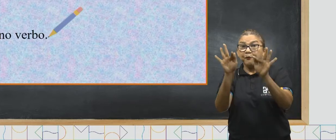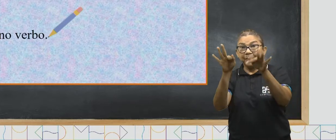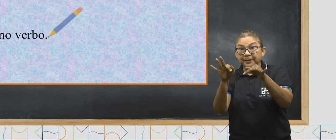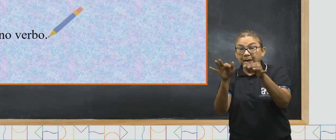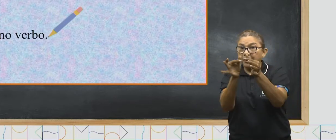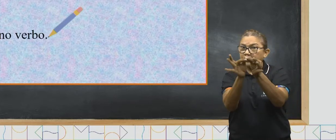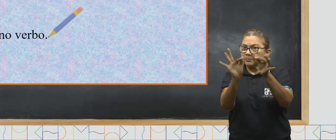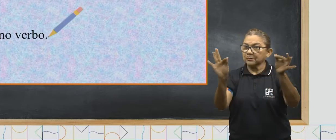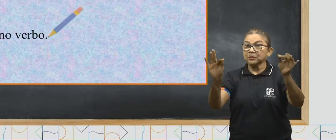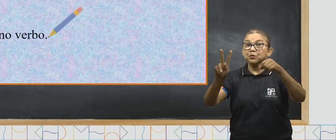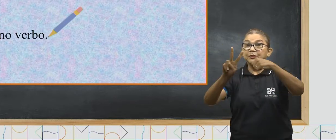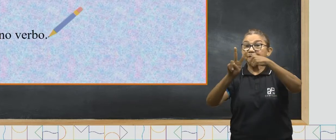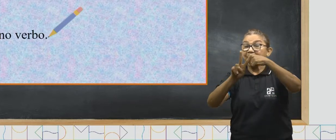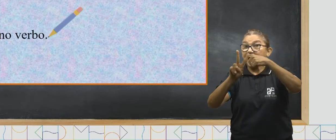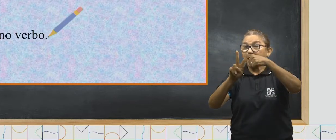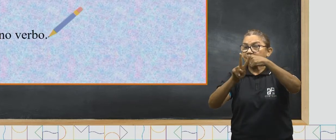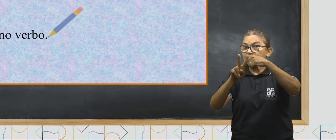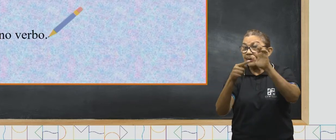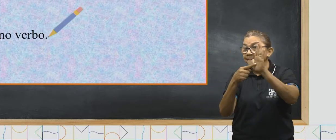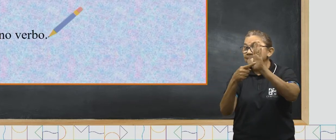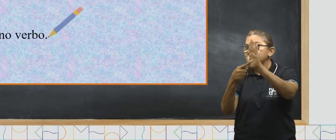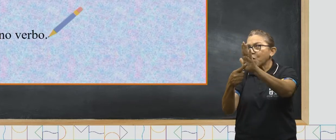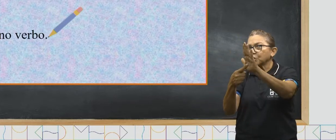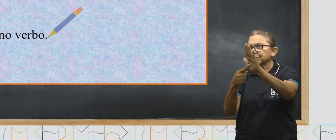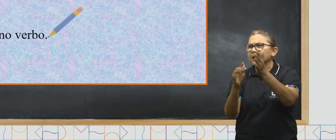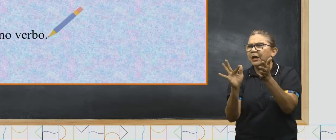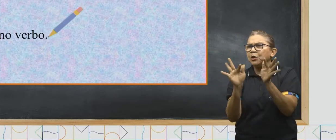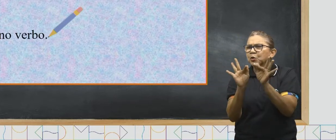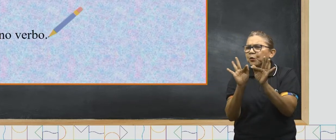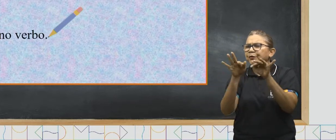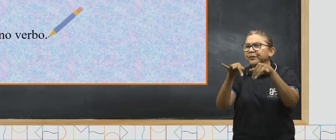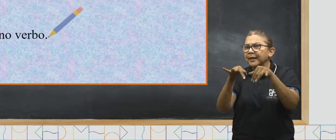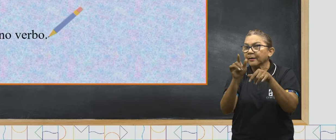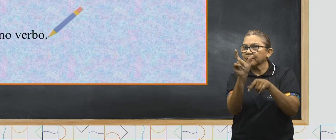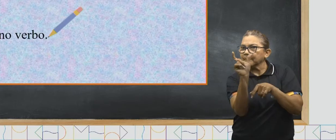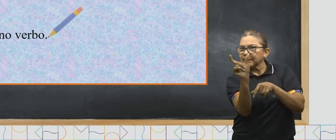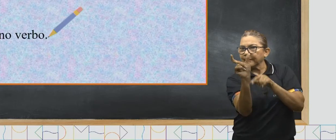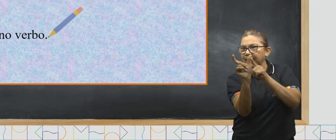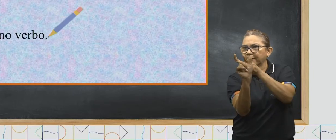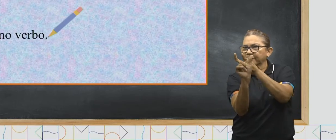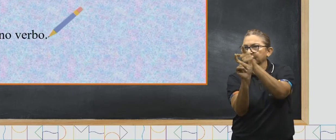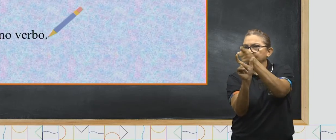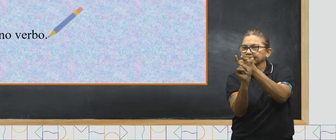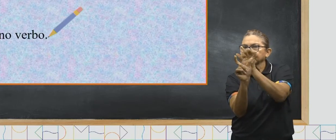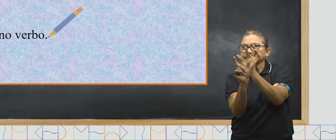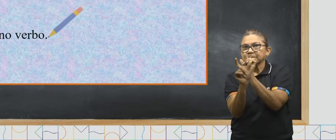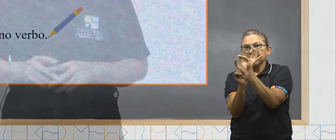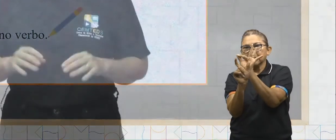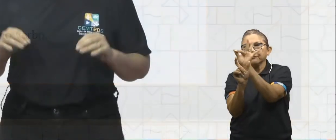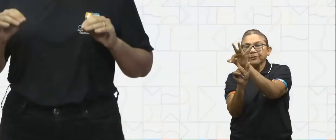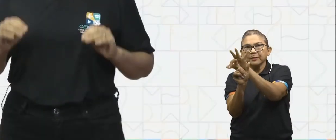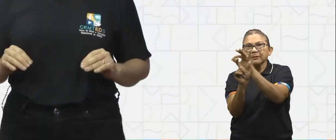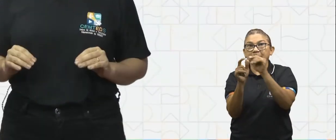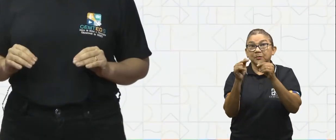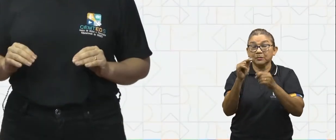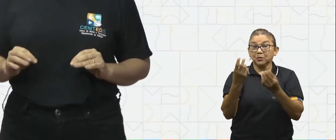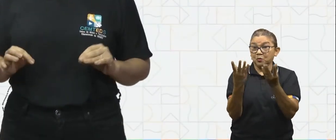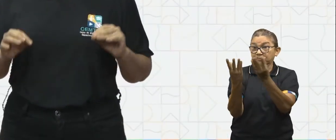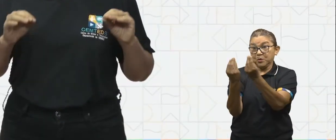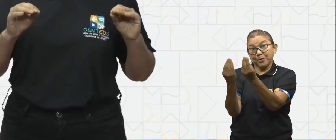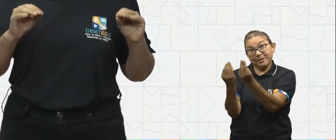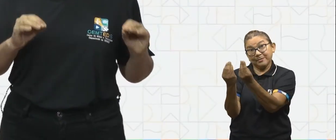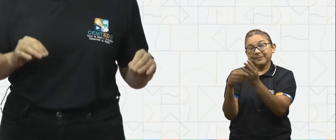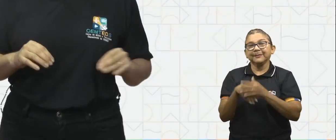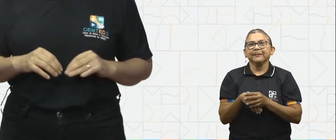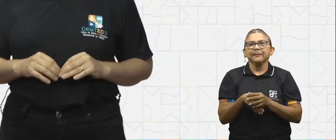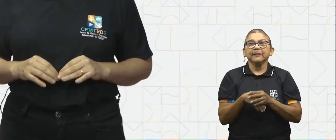de alguns verbos mostram quando está no singular ou no plural. Vamos ver